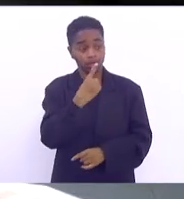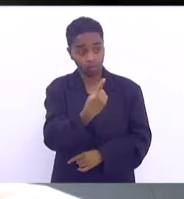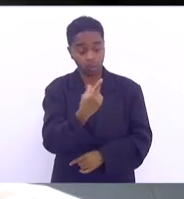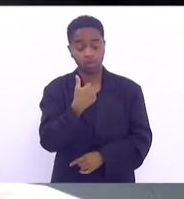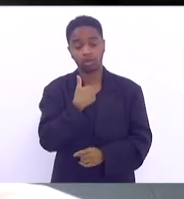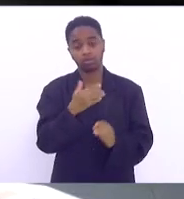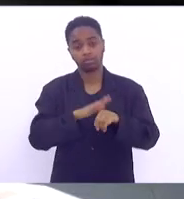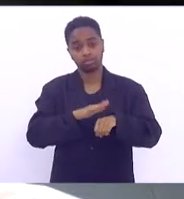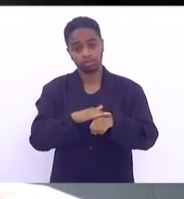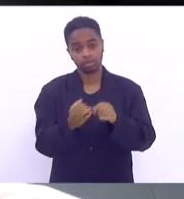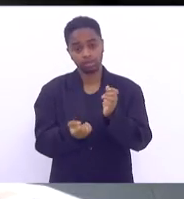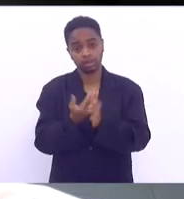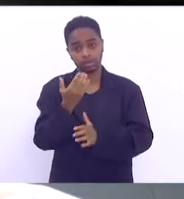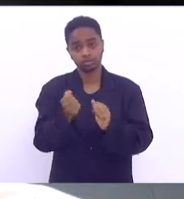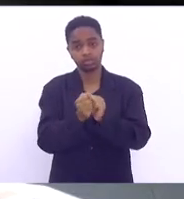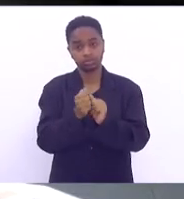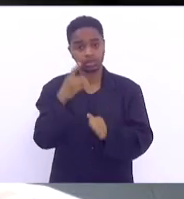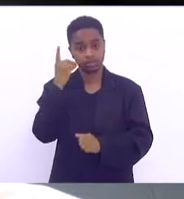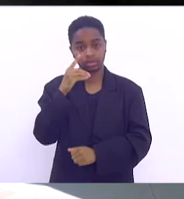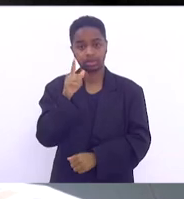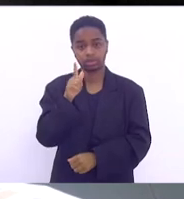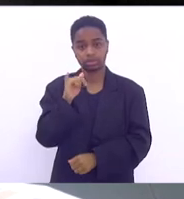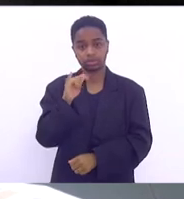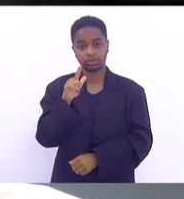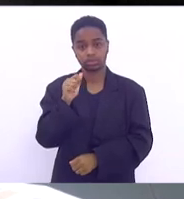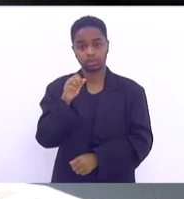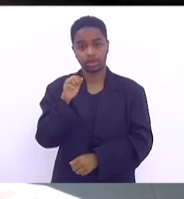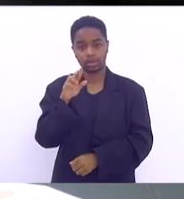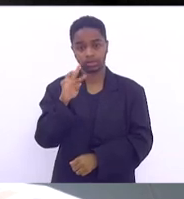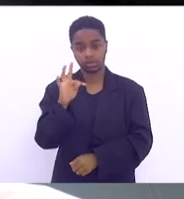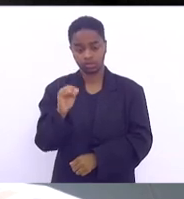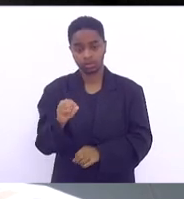autor com o deputado Gilberto Palmares, que o Carlos Mink